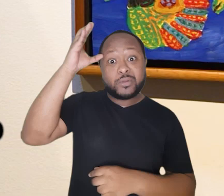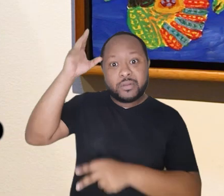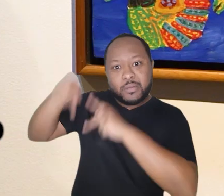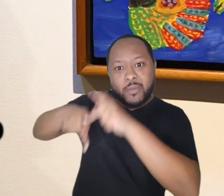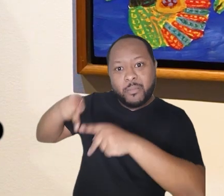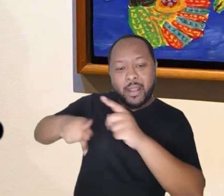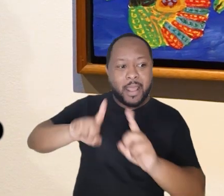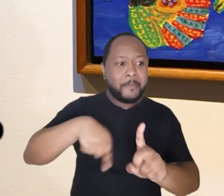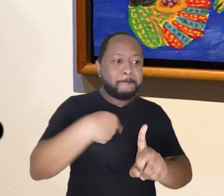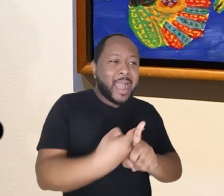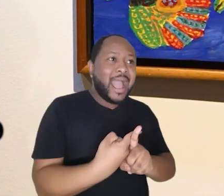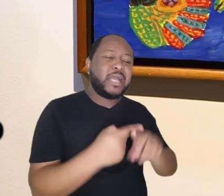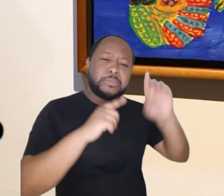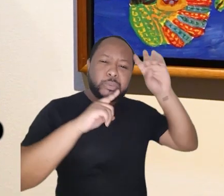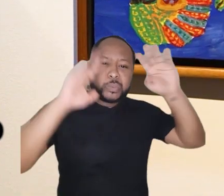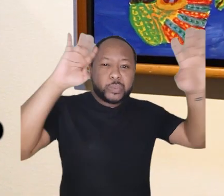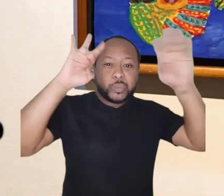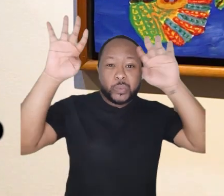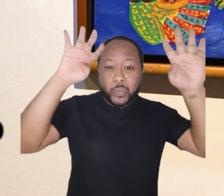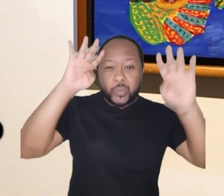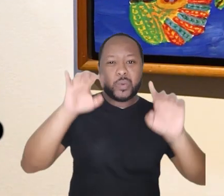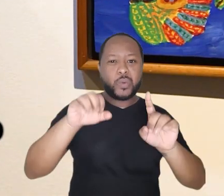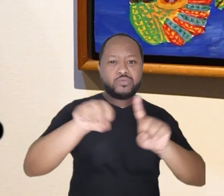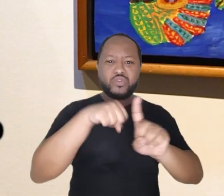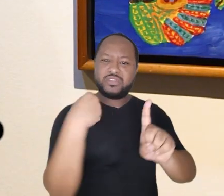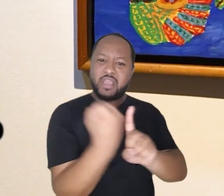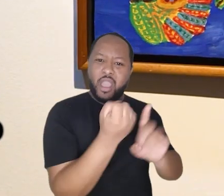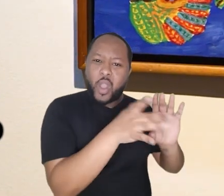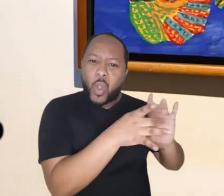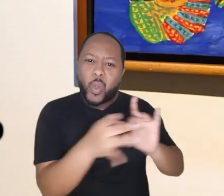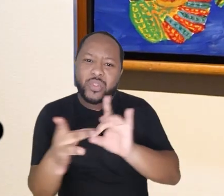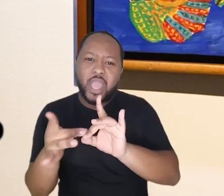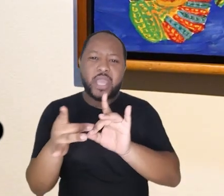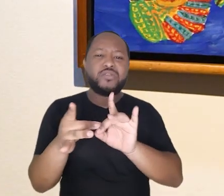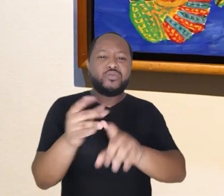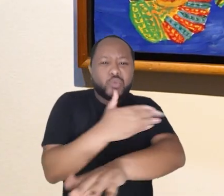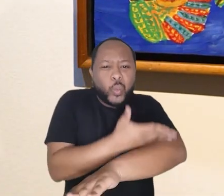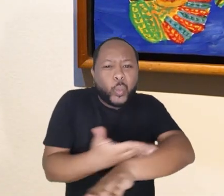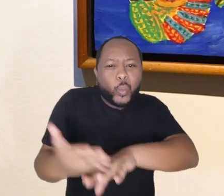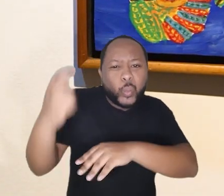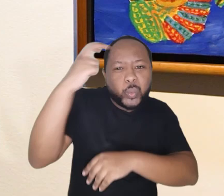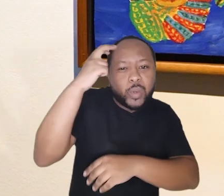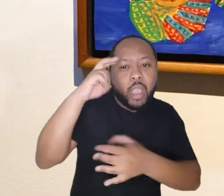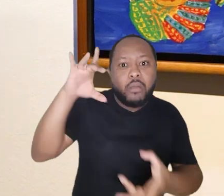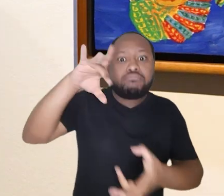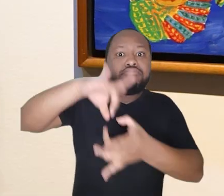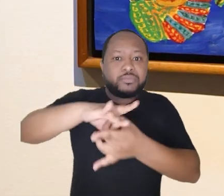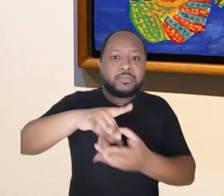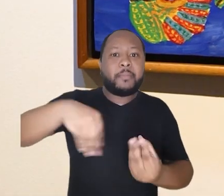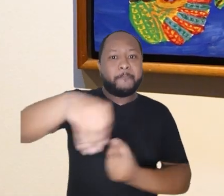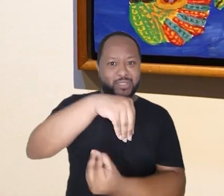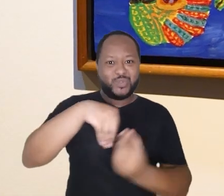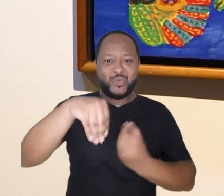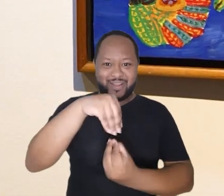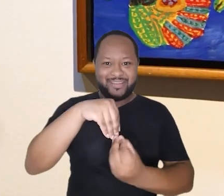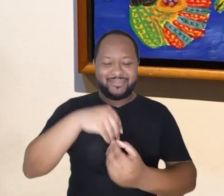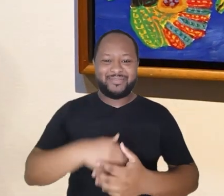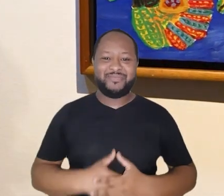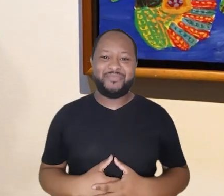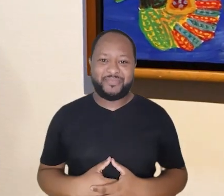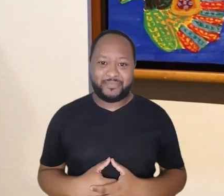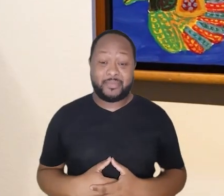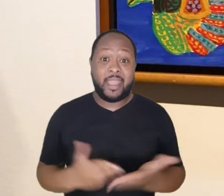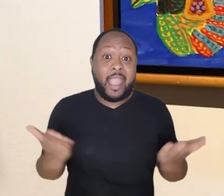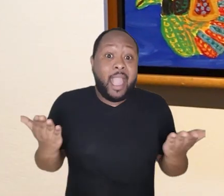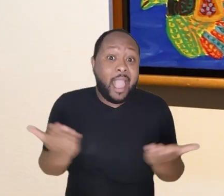populares e também o contexto social e cultural que ele estava inserido. Bom, agora vou